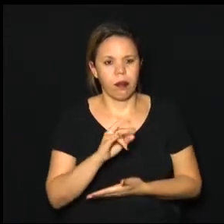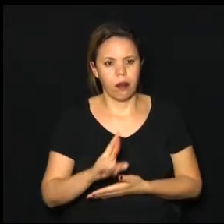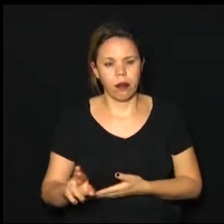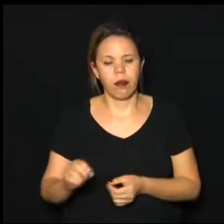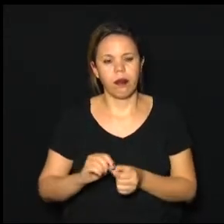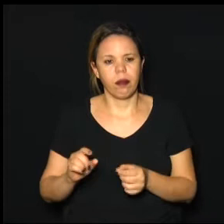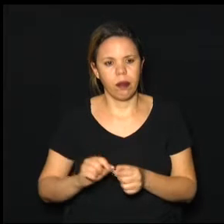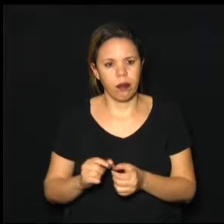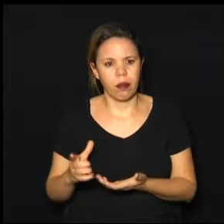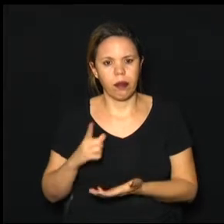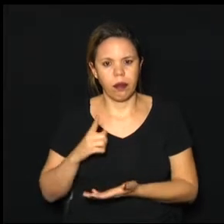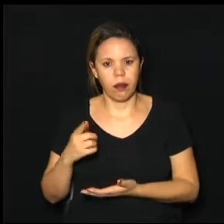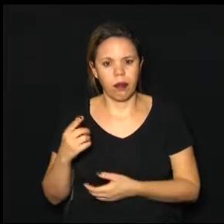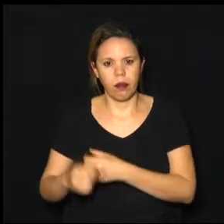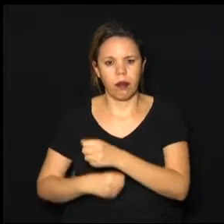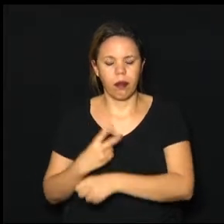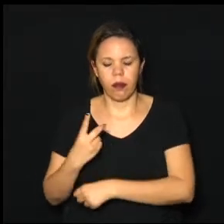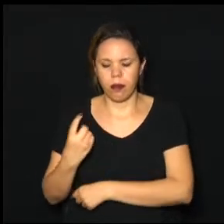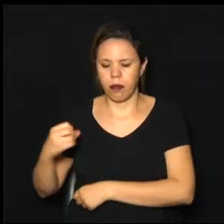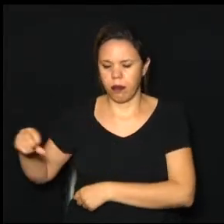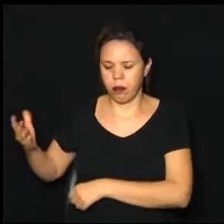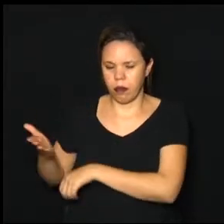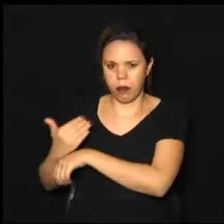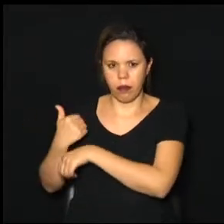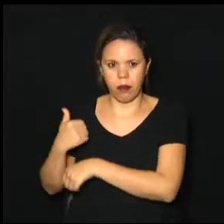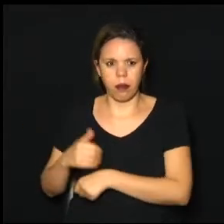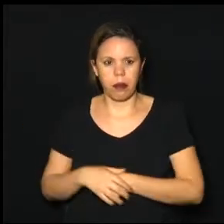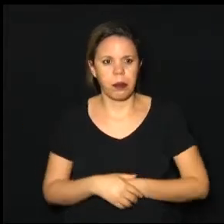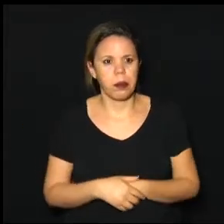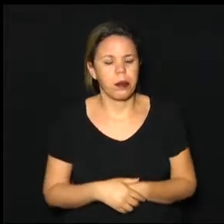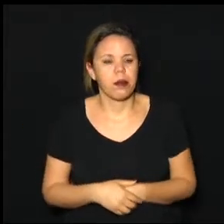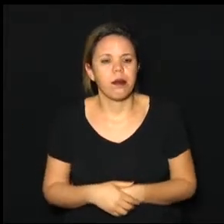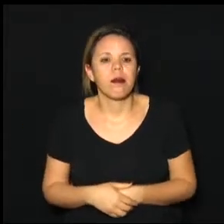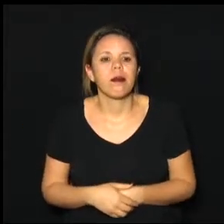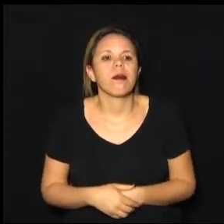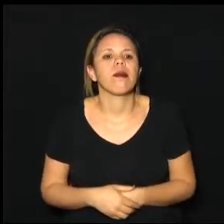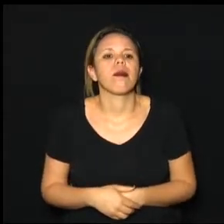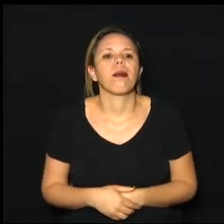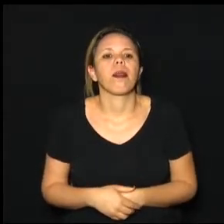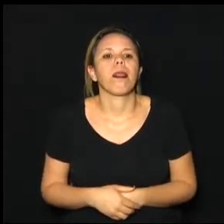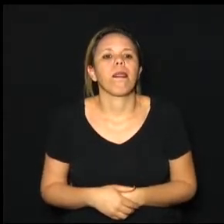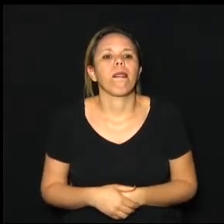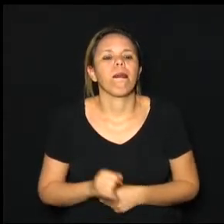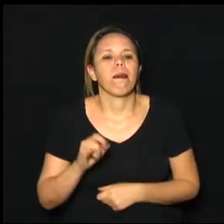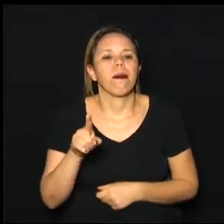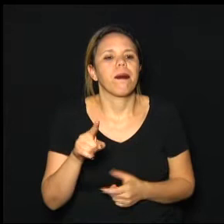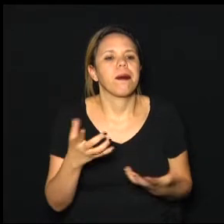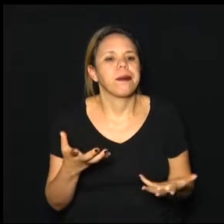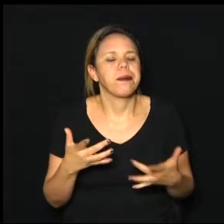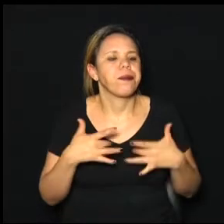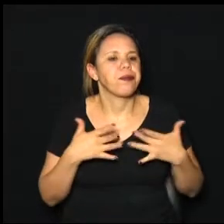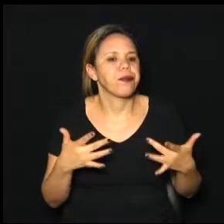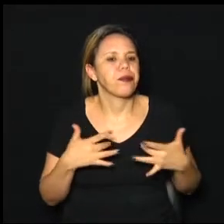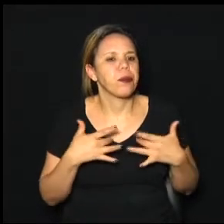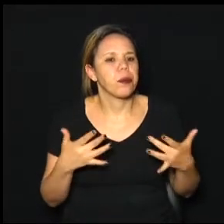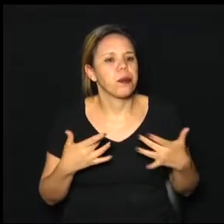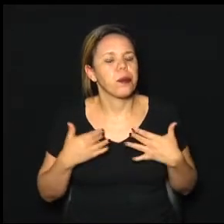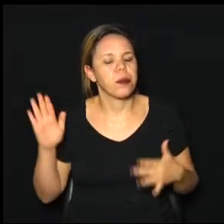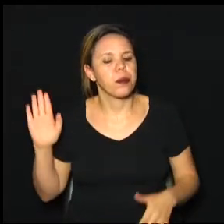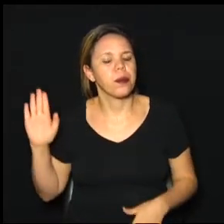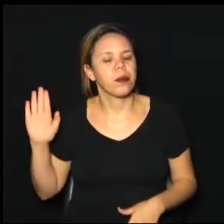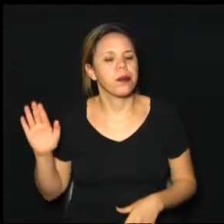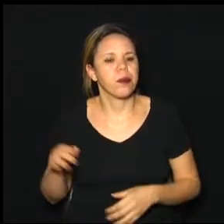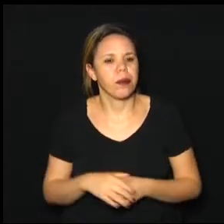auferiram no ano anterior. Muito bem. Se você quiser doar para um